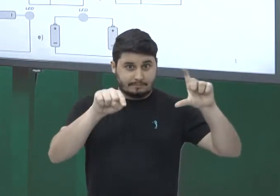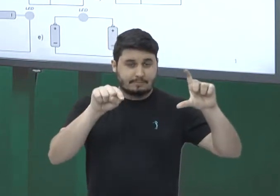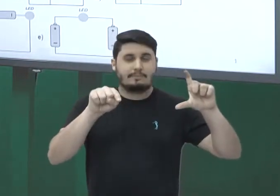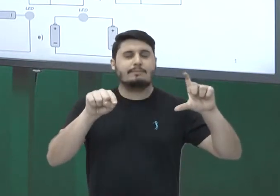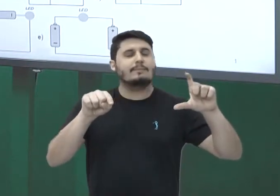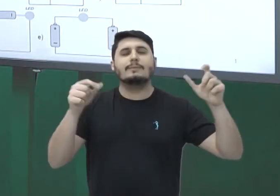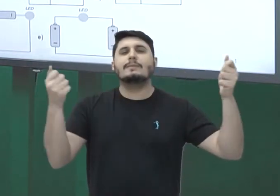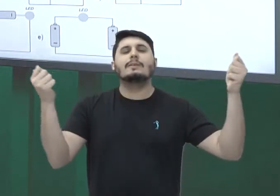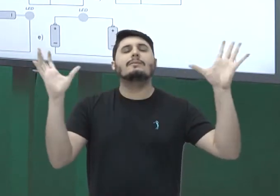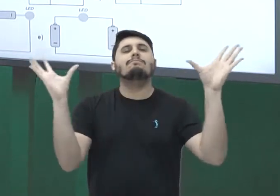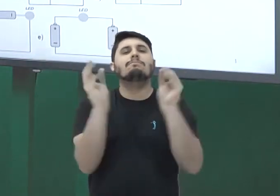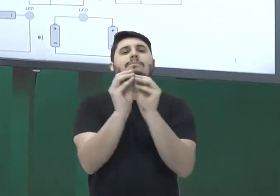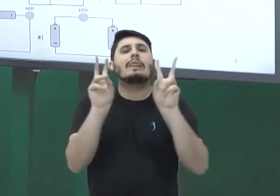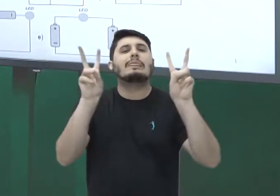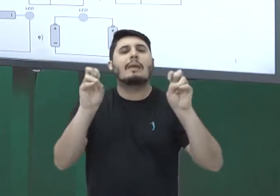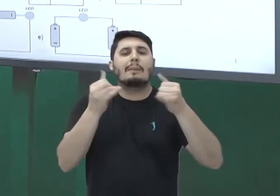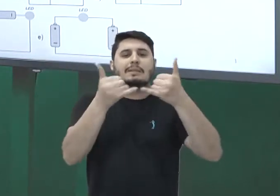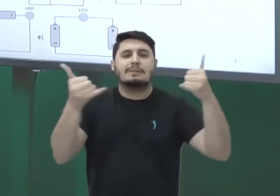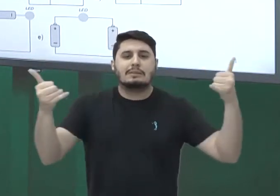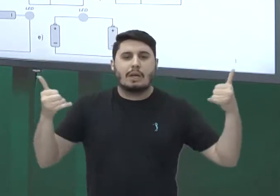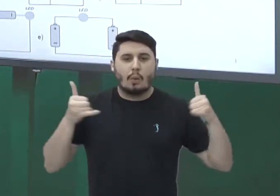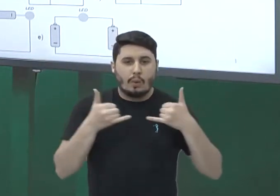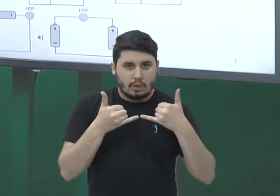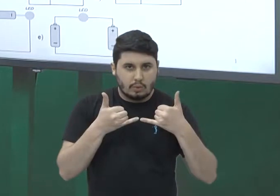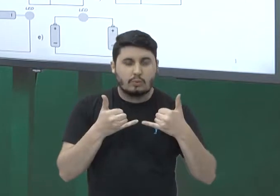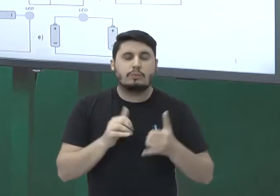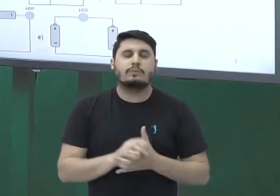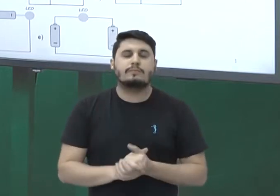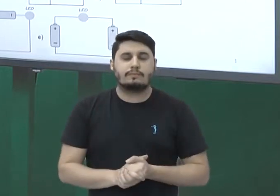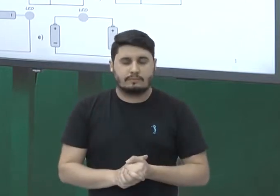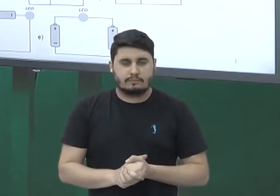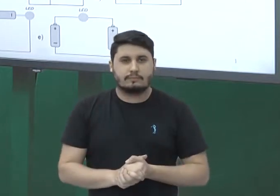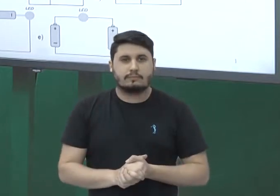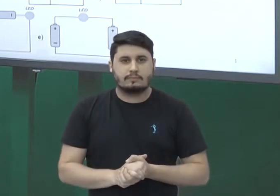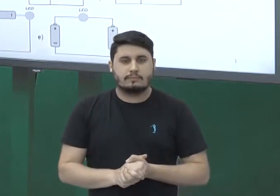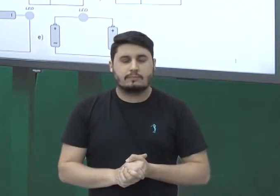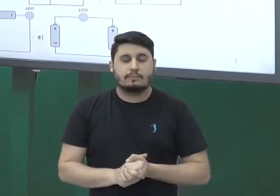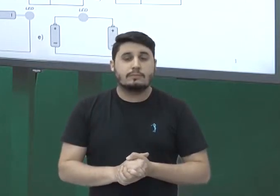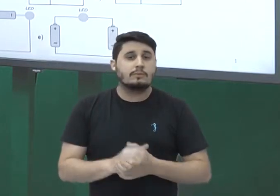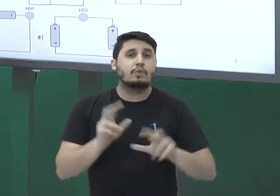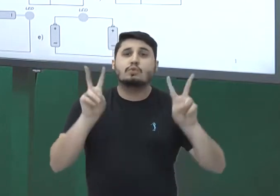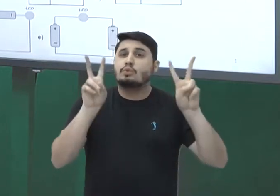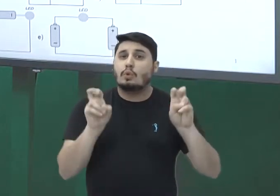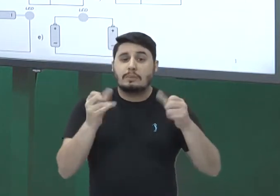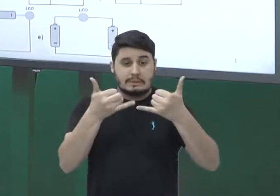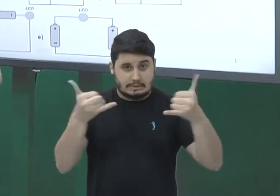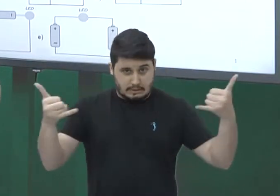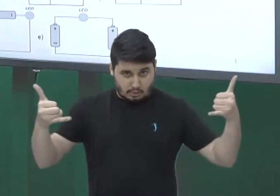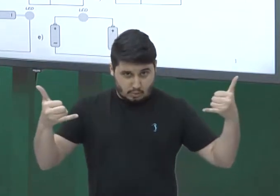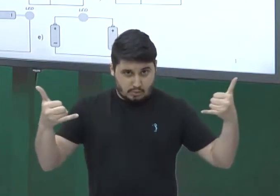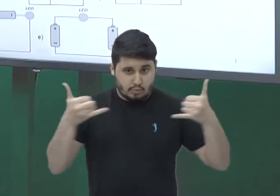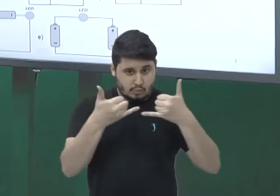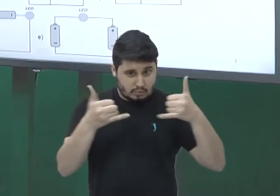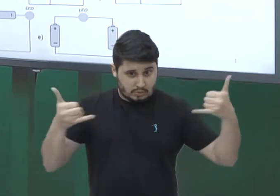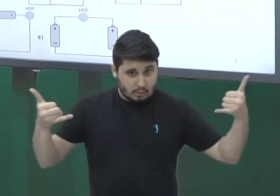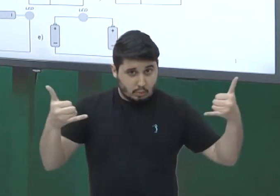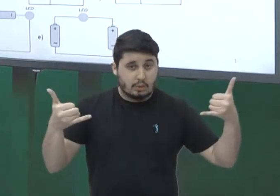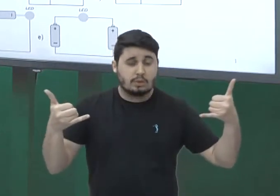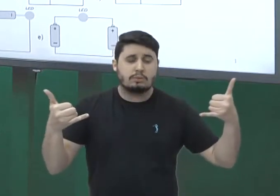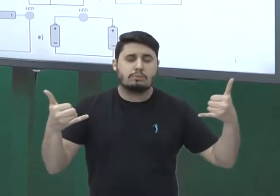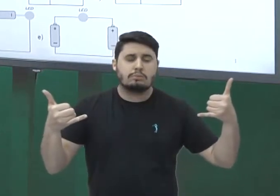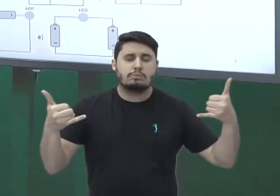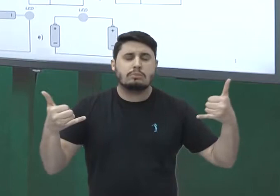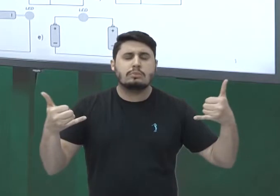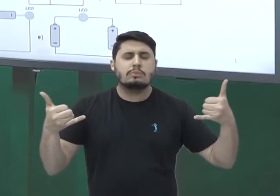circuito elétrico. Tá massa? Vejam só. Quando a gente fala a respeito de circuitos elétricos, o que são